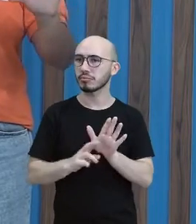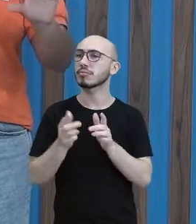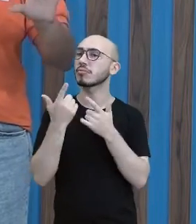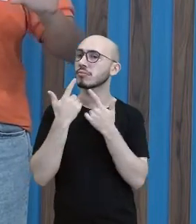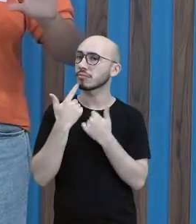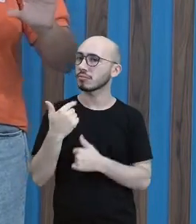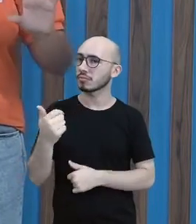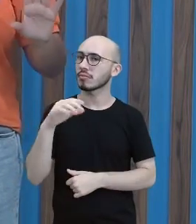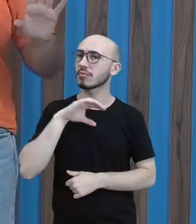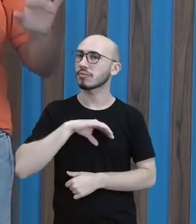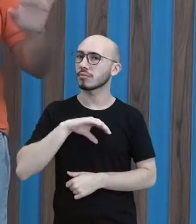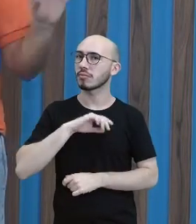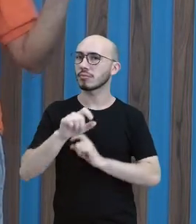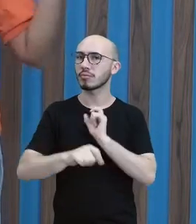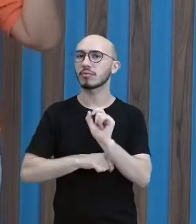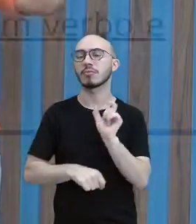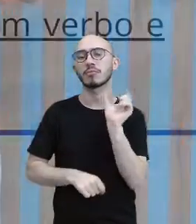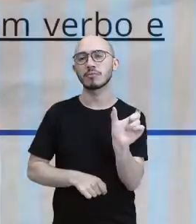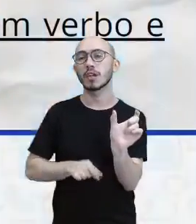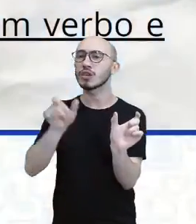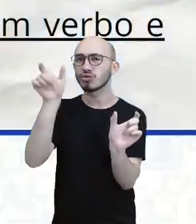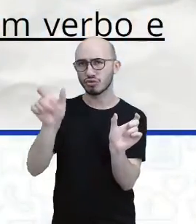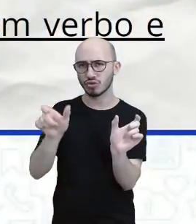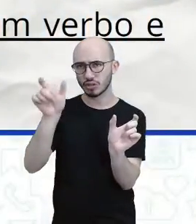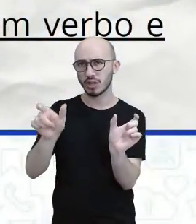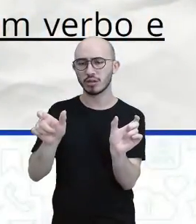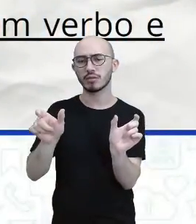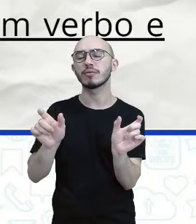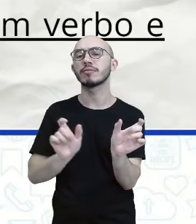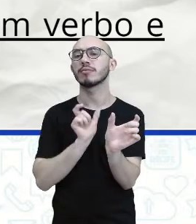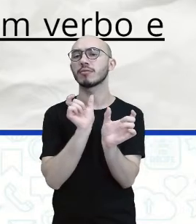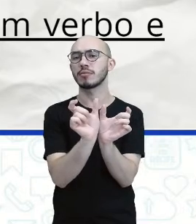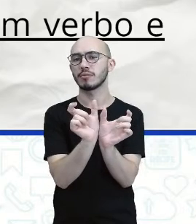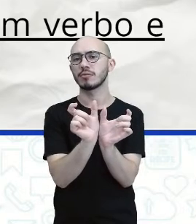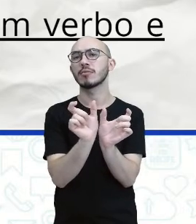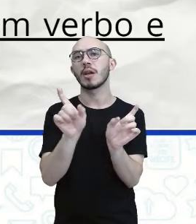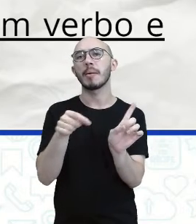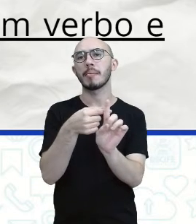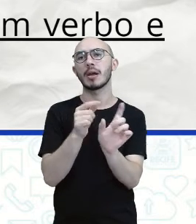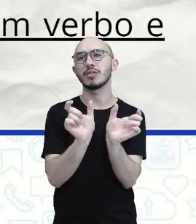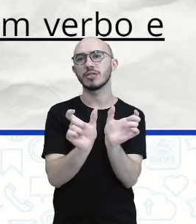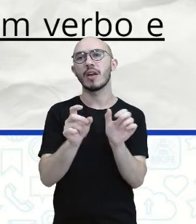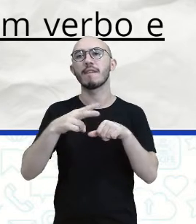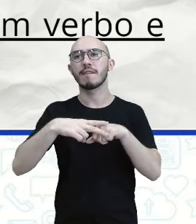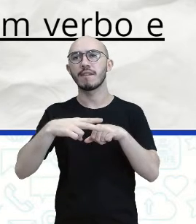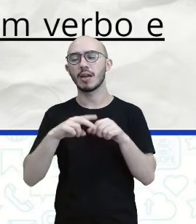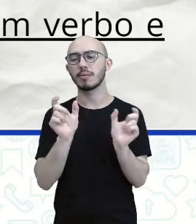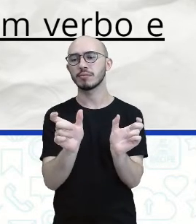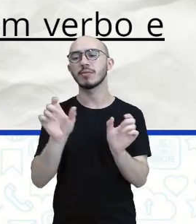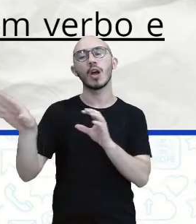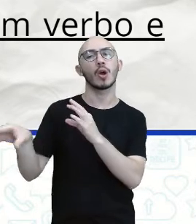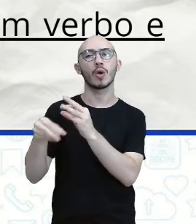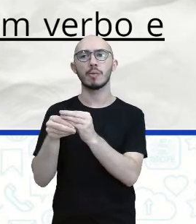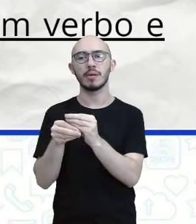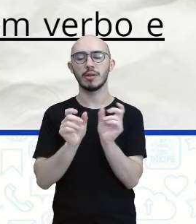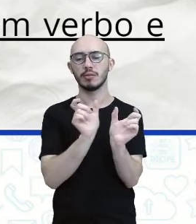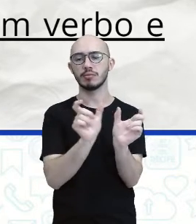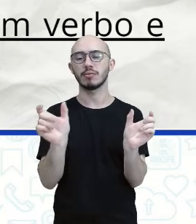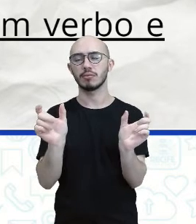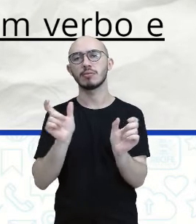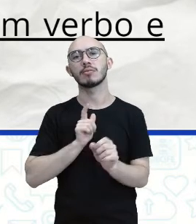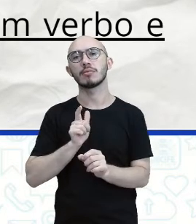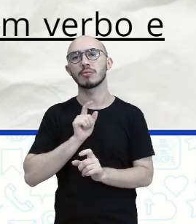sujeito, verbo e complementos. E quais são esses complementos? Objetos, adjuntos, complementos verbais,